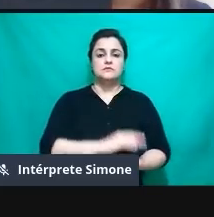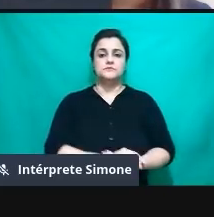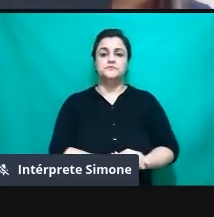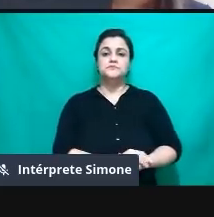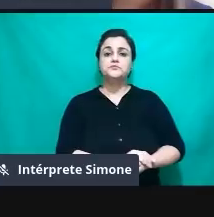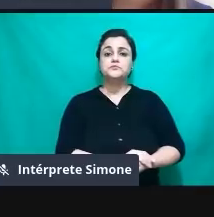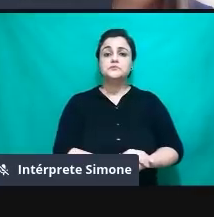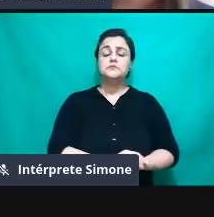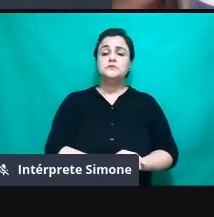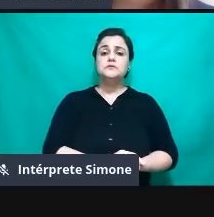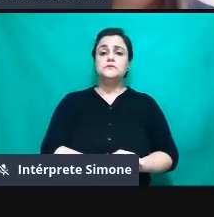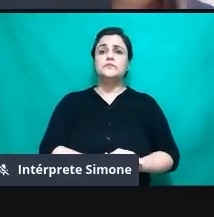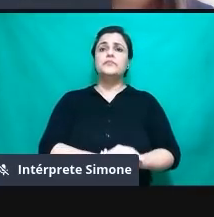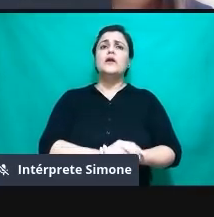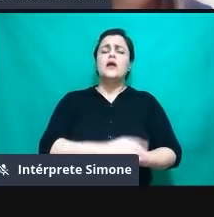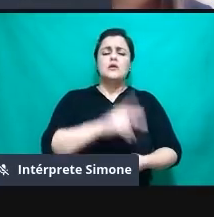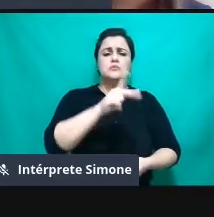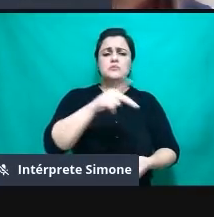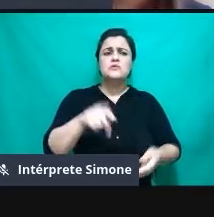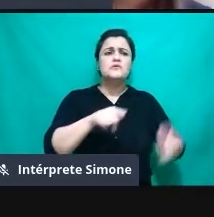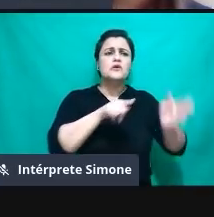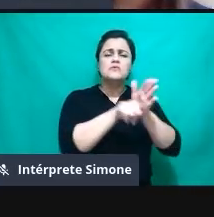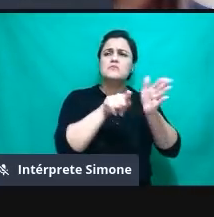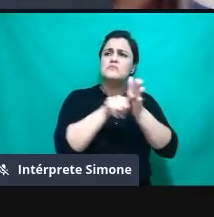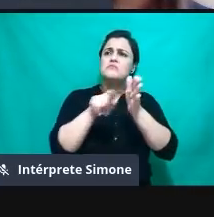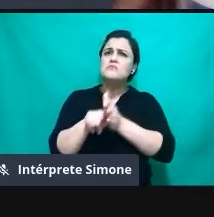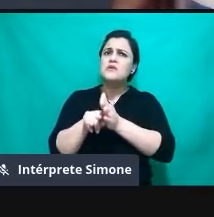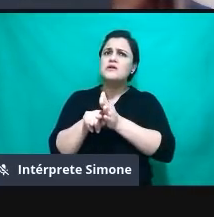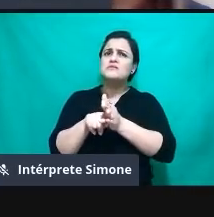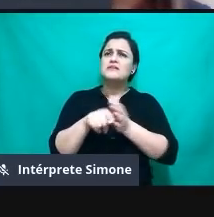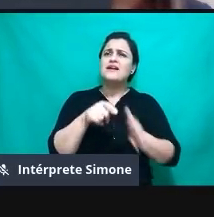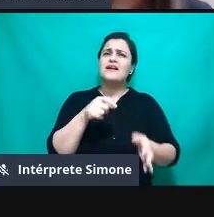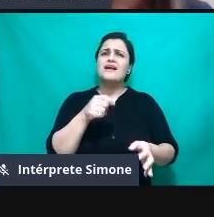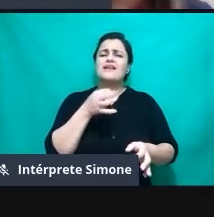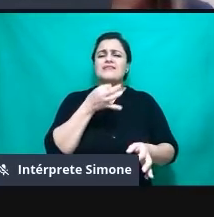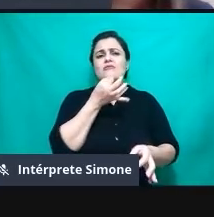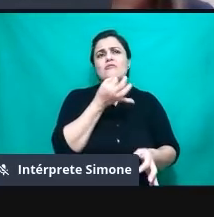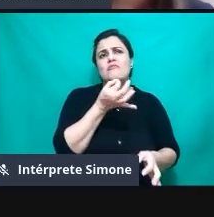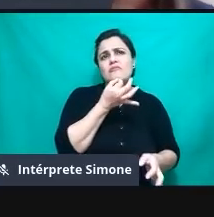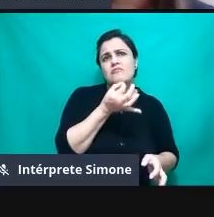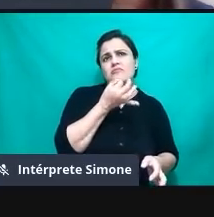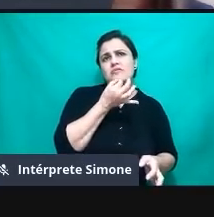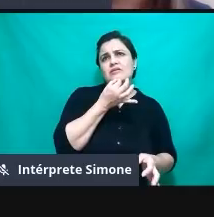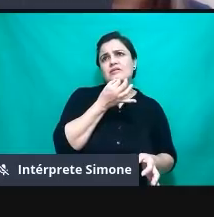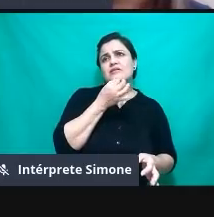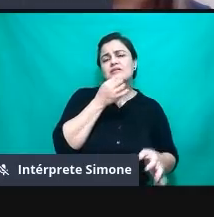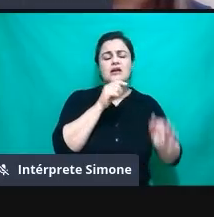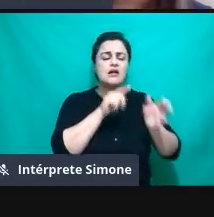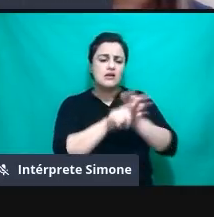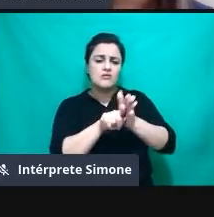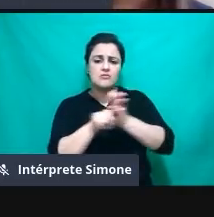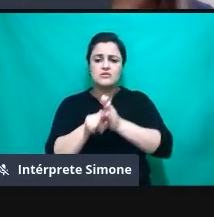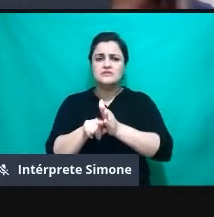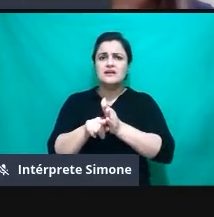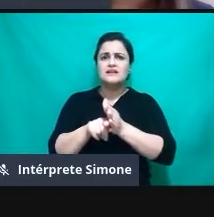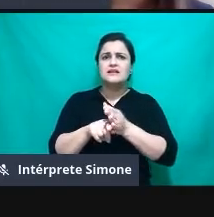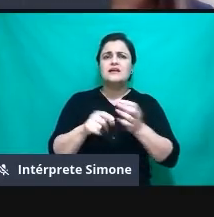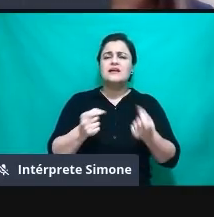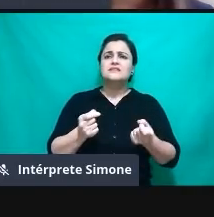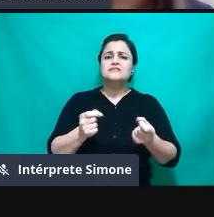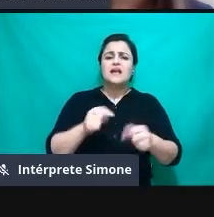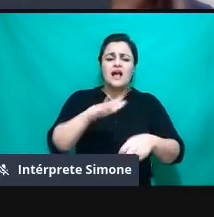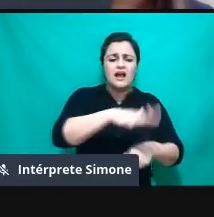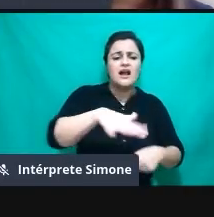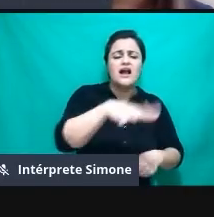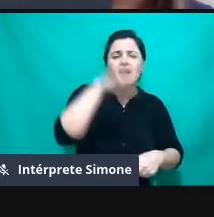já foi discutido desde o ano passado nas formações, o que são esses campos de atuação, né? Então, são